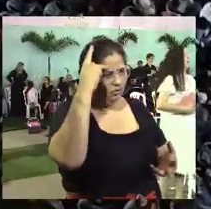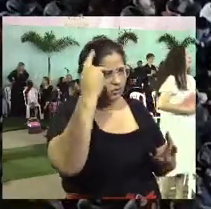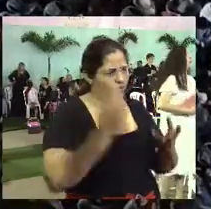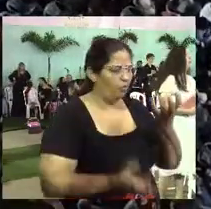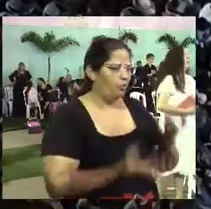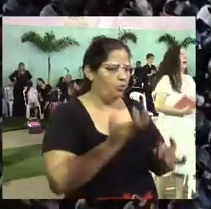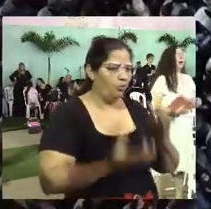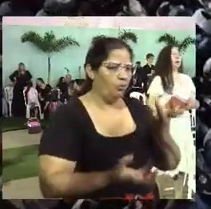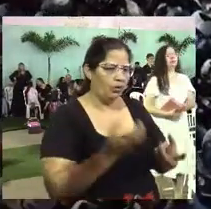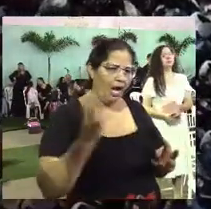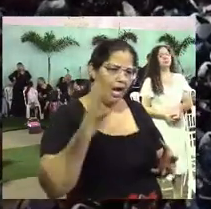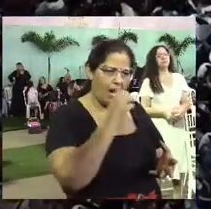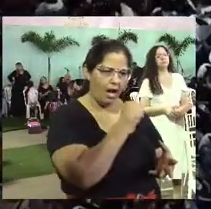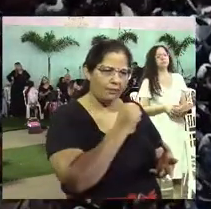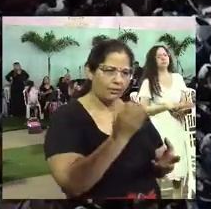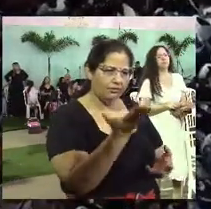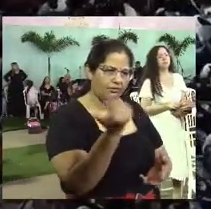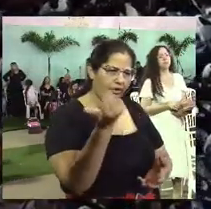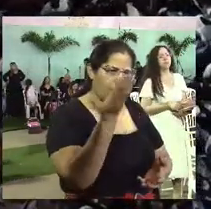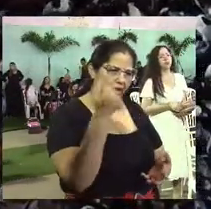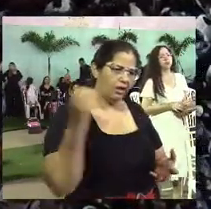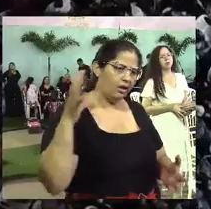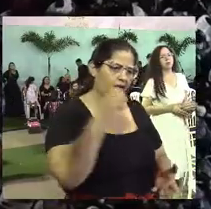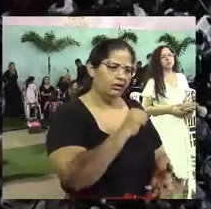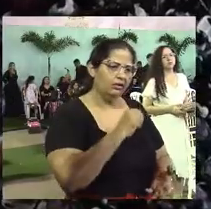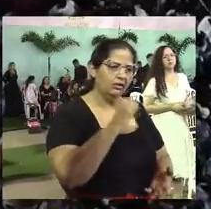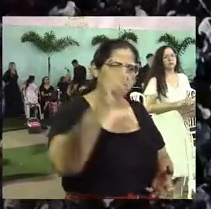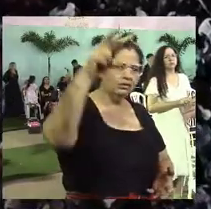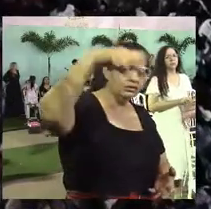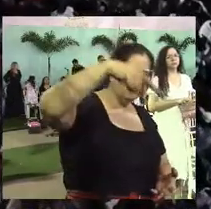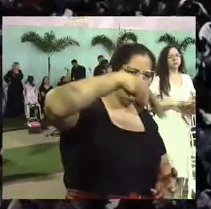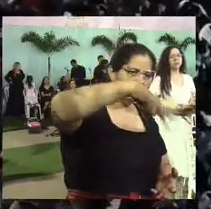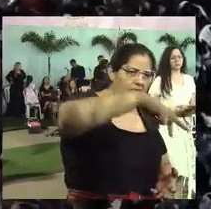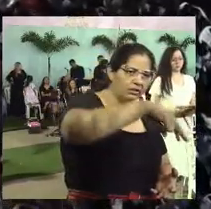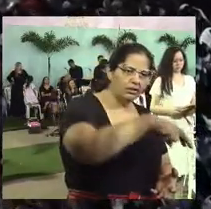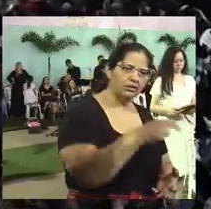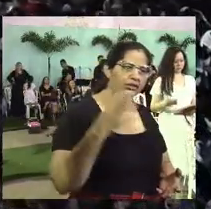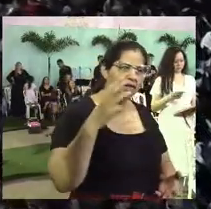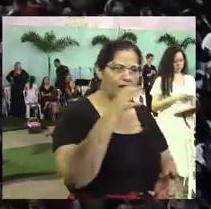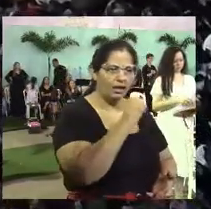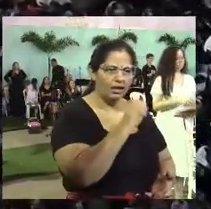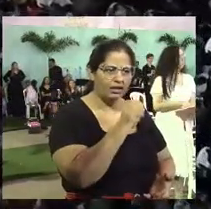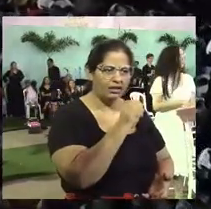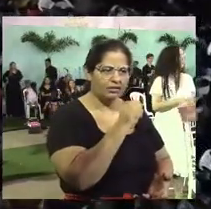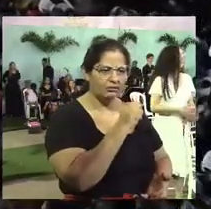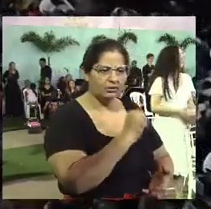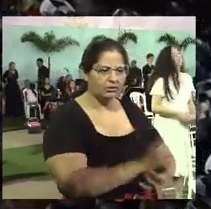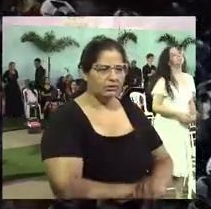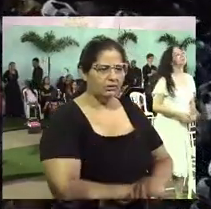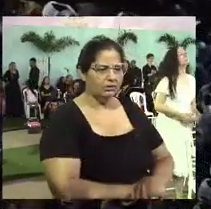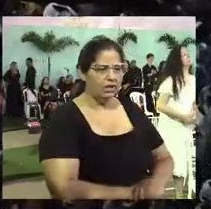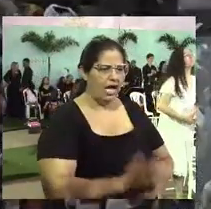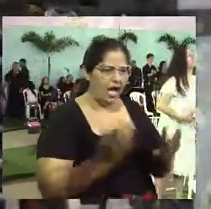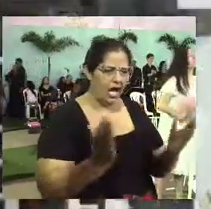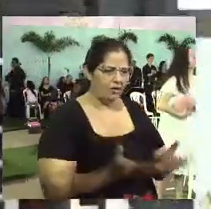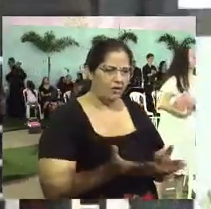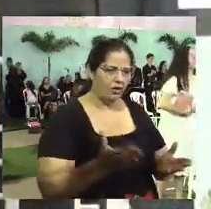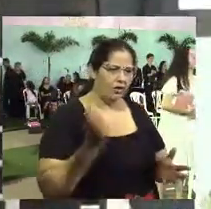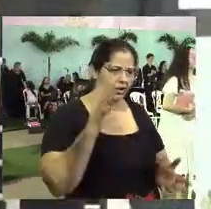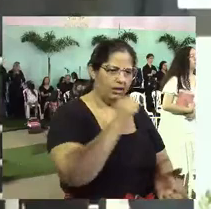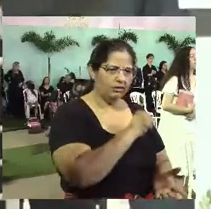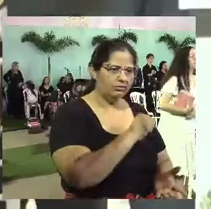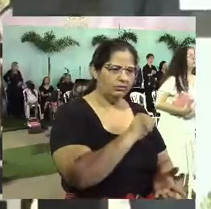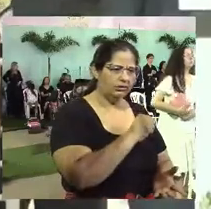venha rápido corre para cá venha rápido deixa dessa galeria saia da zona de conforto vem agora